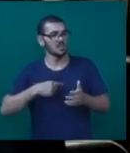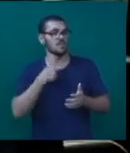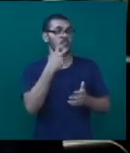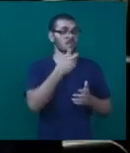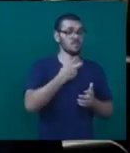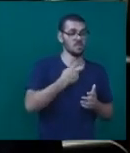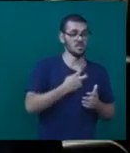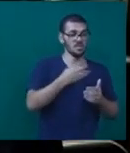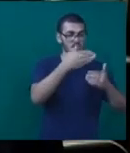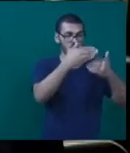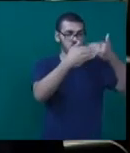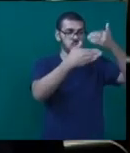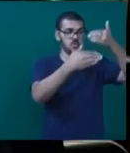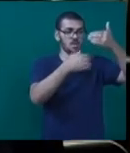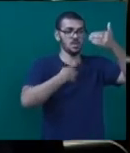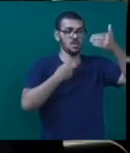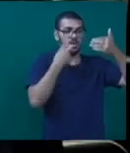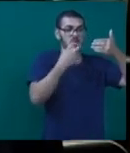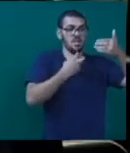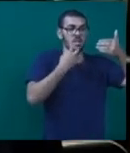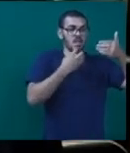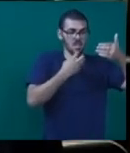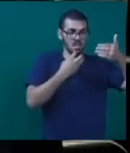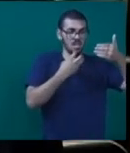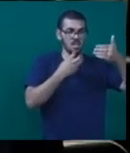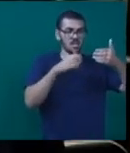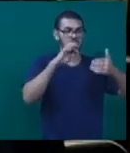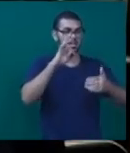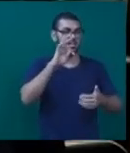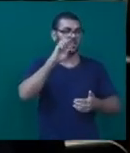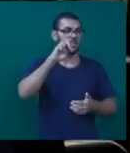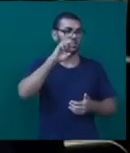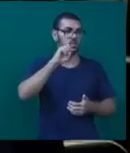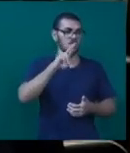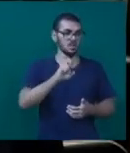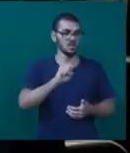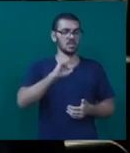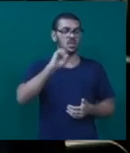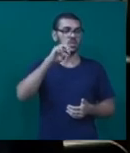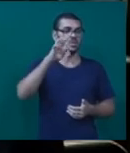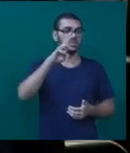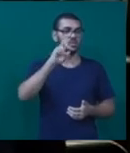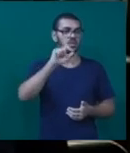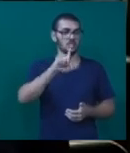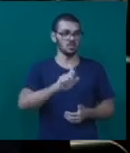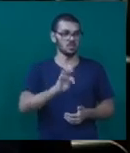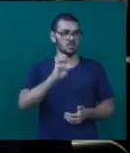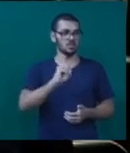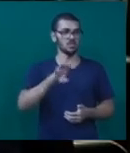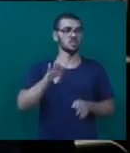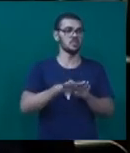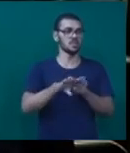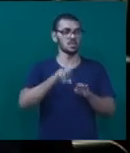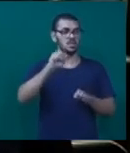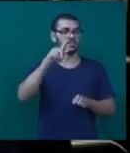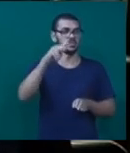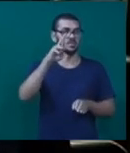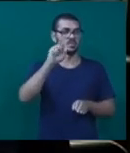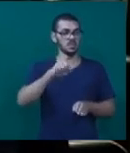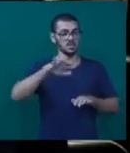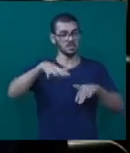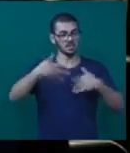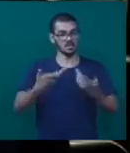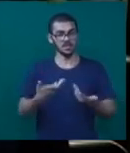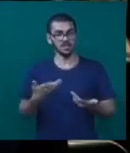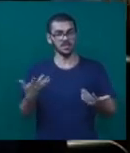que são baixos, tenores, contraltos e sopranos. A partir daí, ele vem se